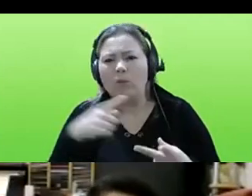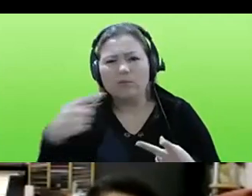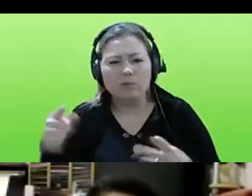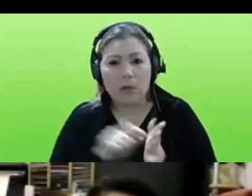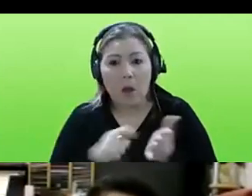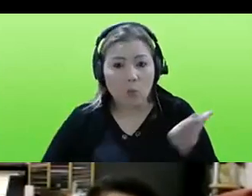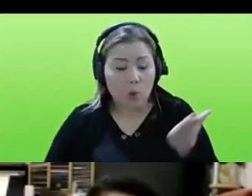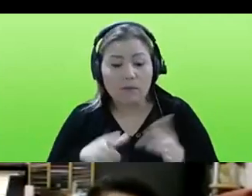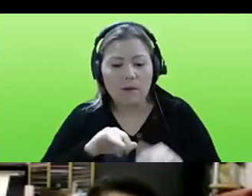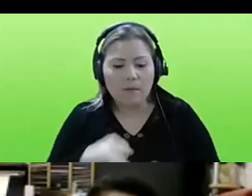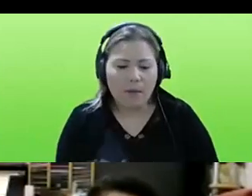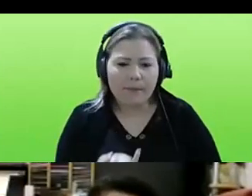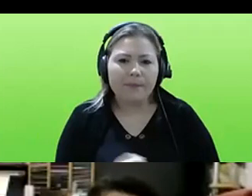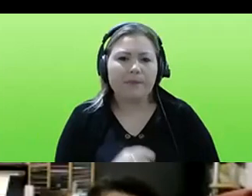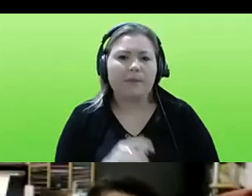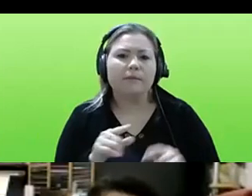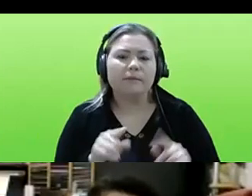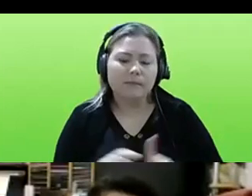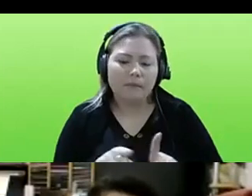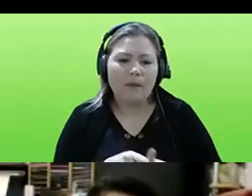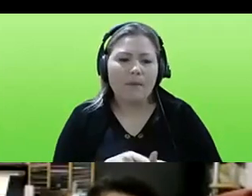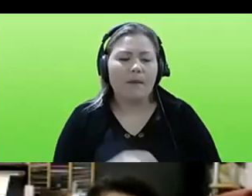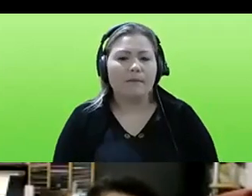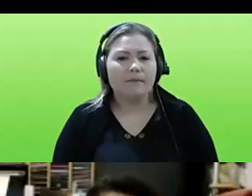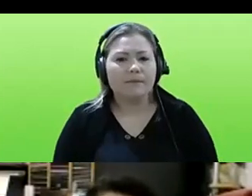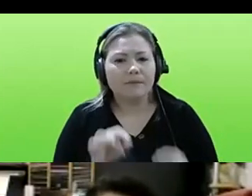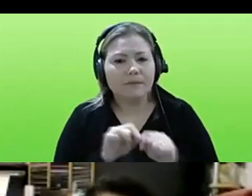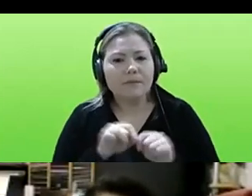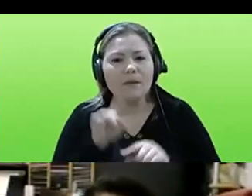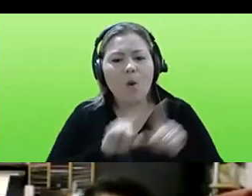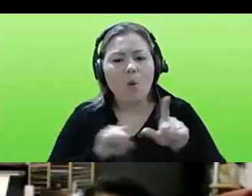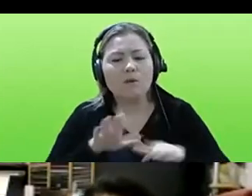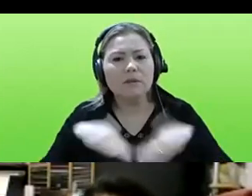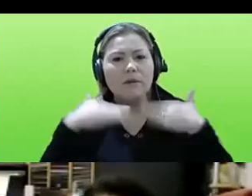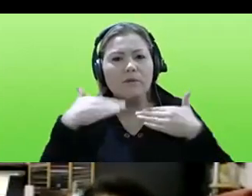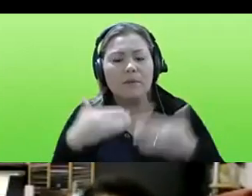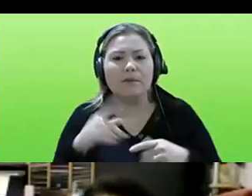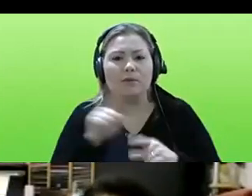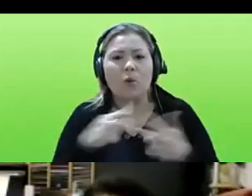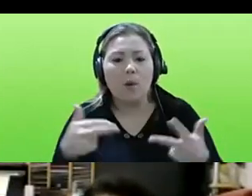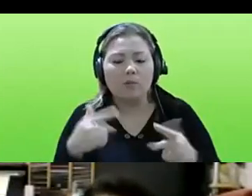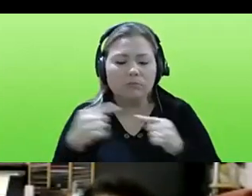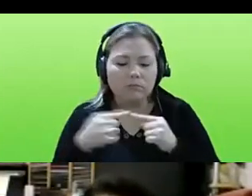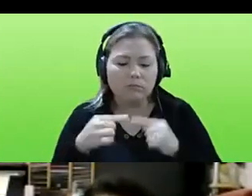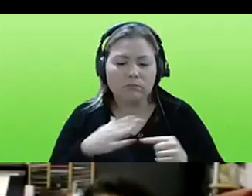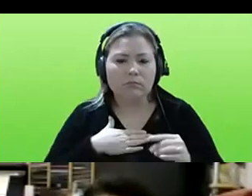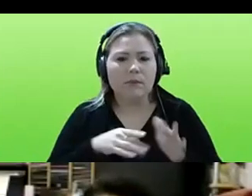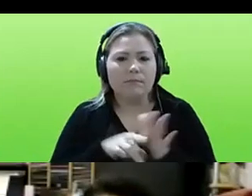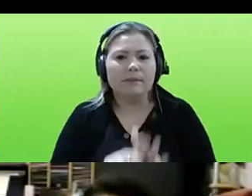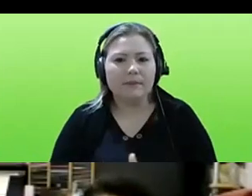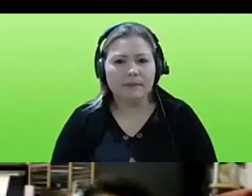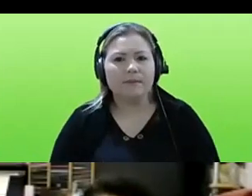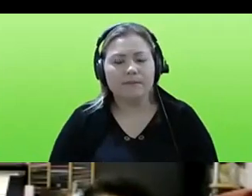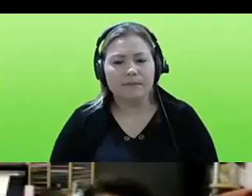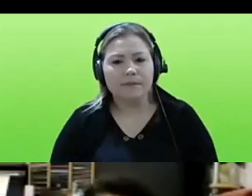pode aproveitar e já fazer algum desenvolvimento de algo que tenha a ver com a sua pesquisa